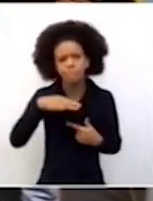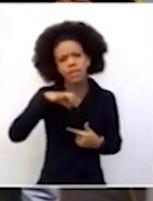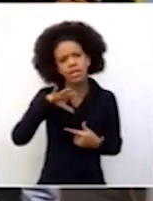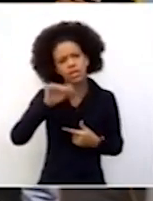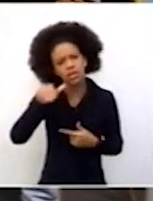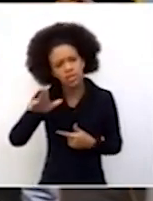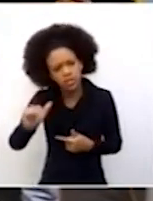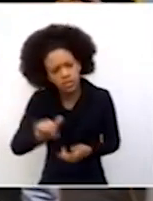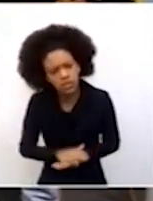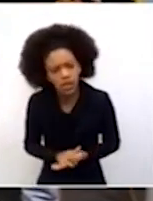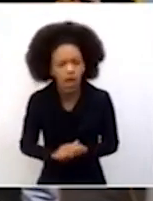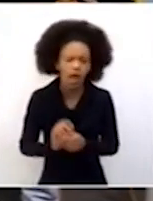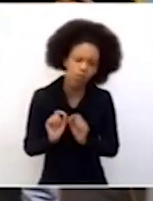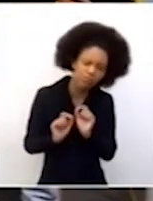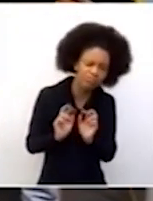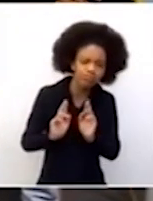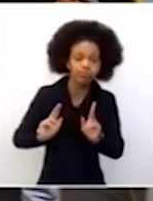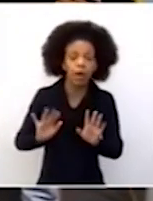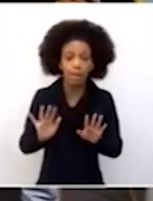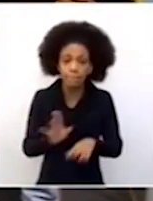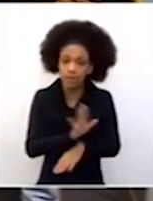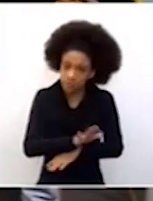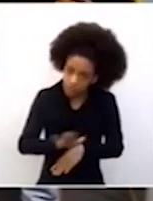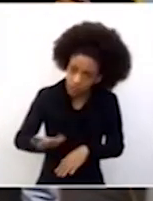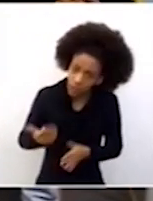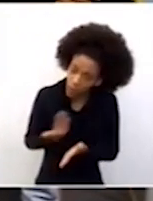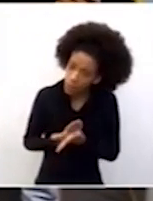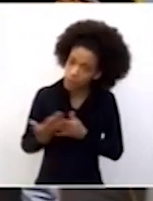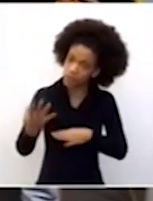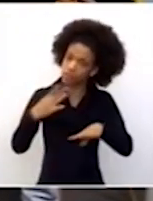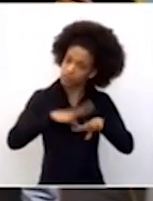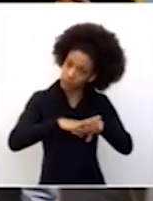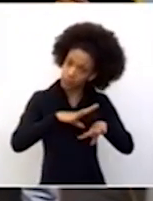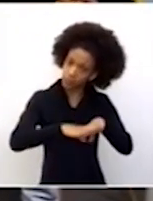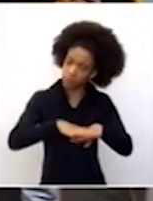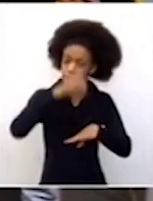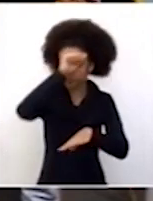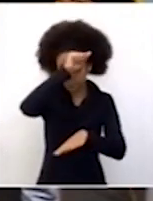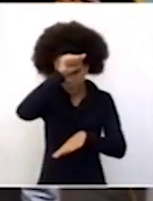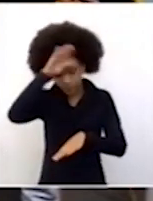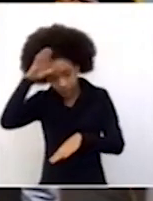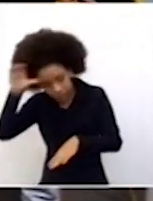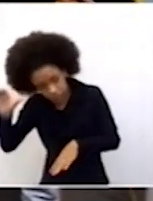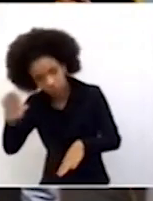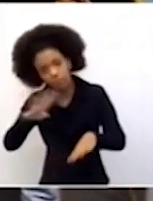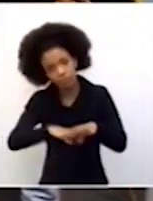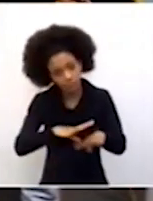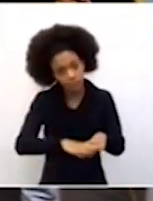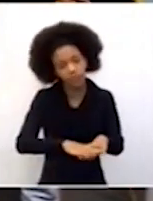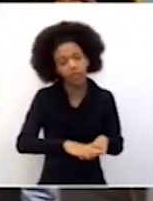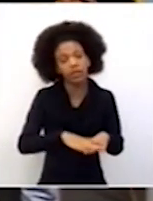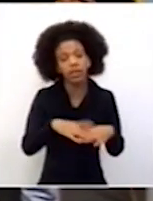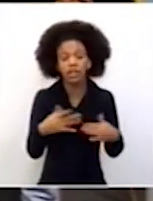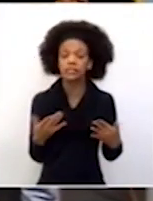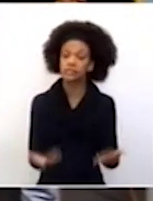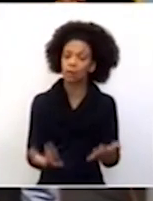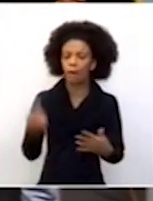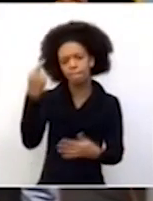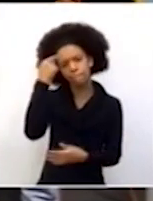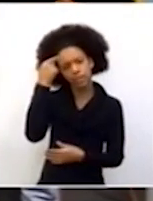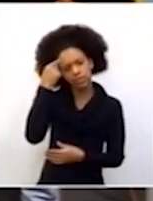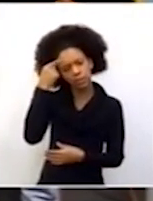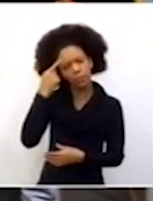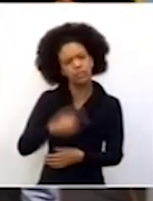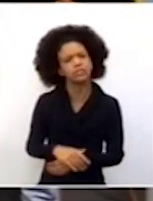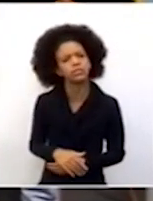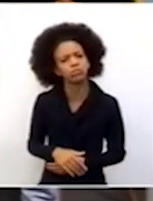assim diferenciado, mas para as criancinhas que estão iniciando a alfabetização matemática, a questão da educação matemática, então aí esse pensamento de